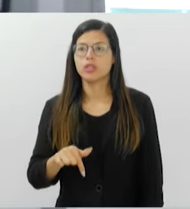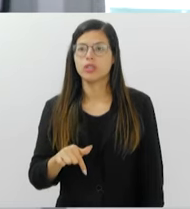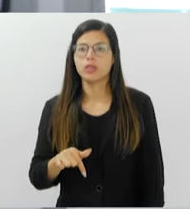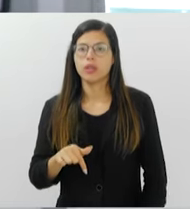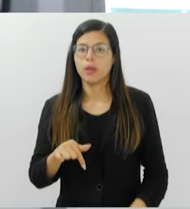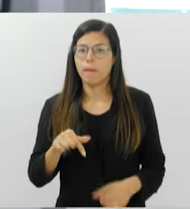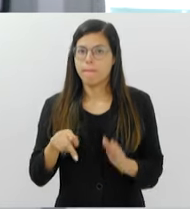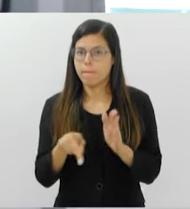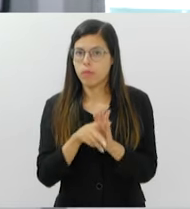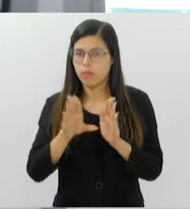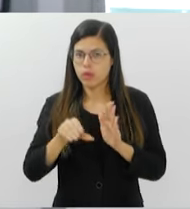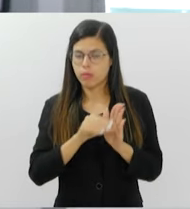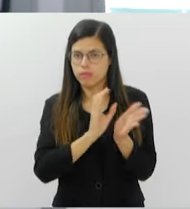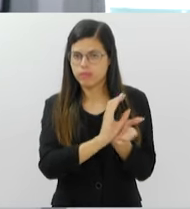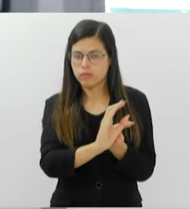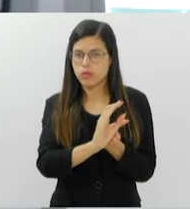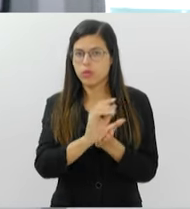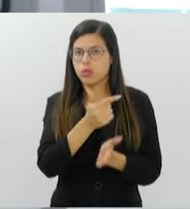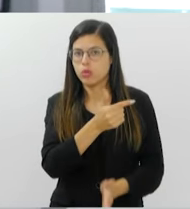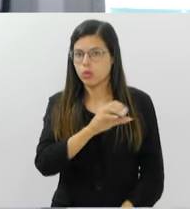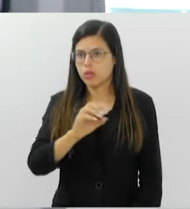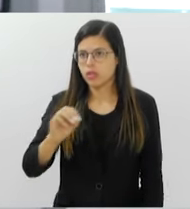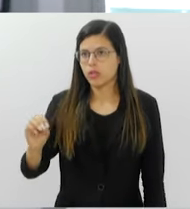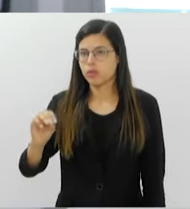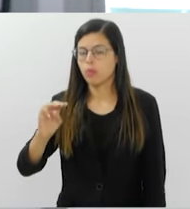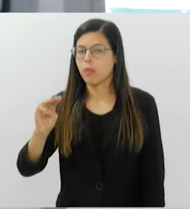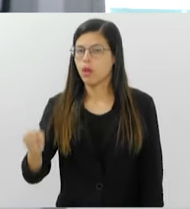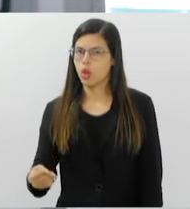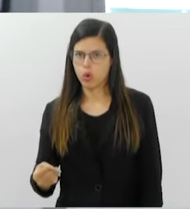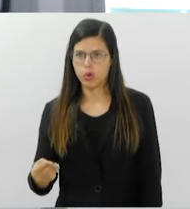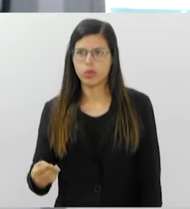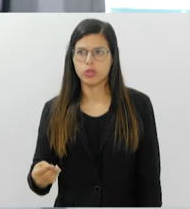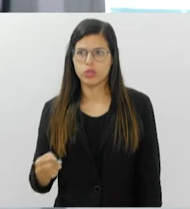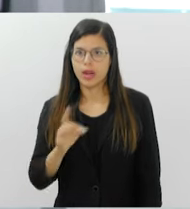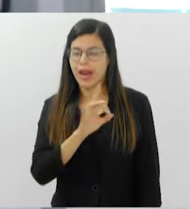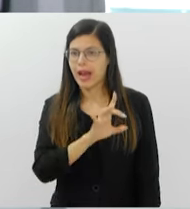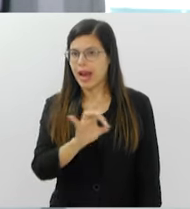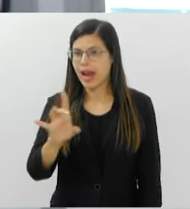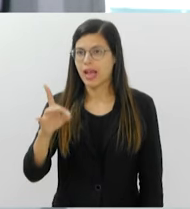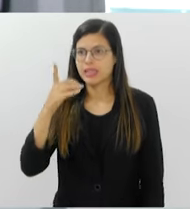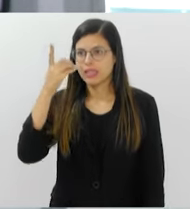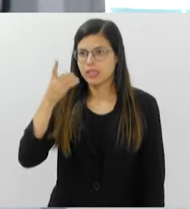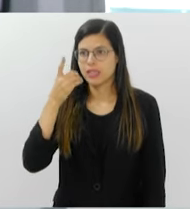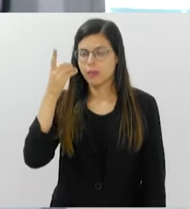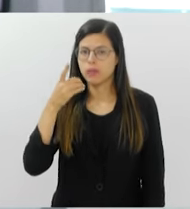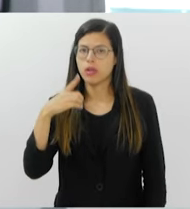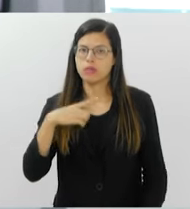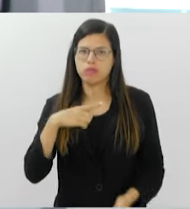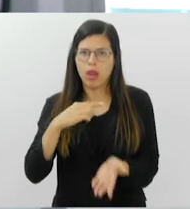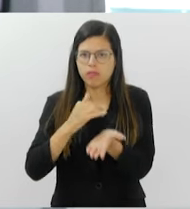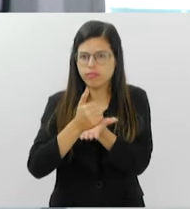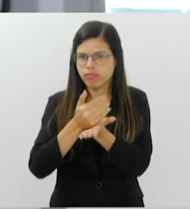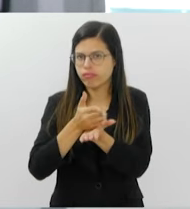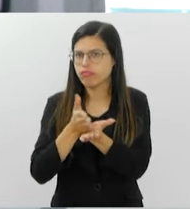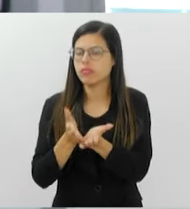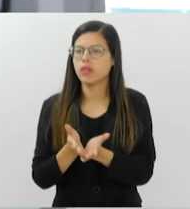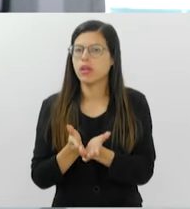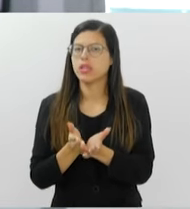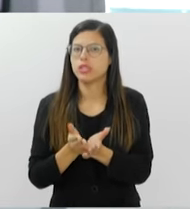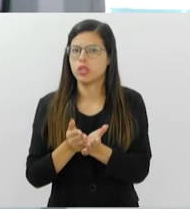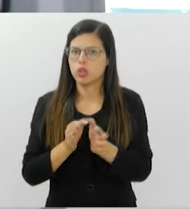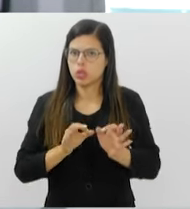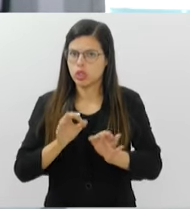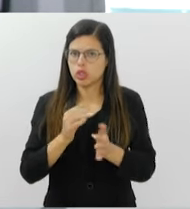emendas impositivas é de 200 milhões aproximadamente. Cada deputado recebe uma parte, então a gente divide esse valor